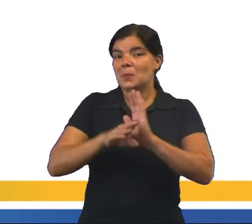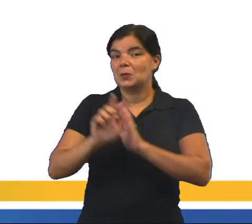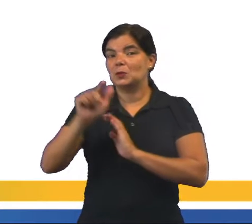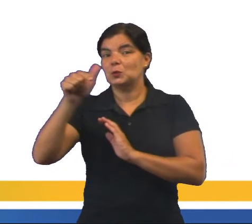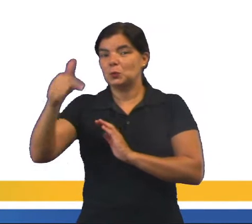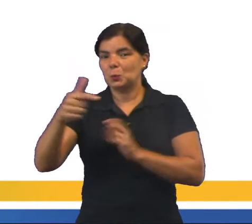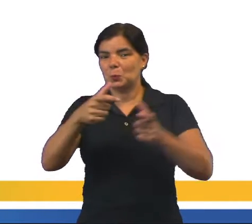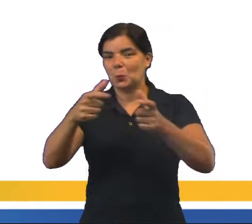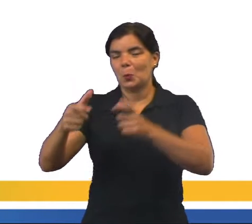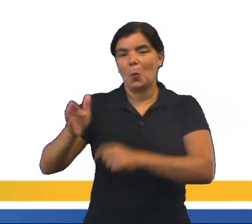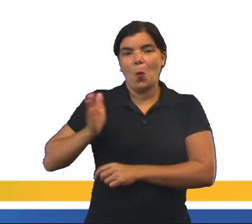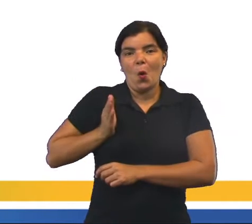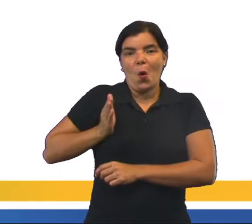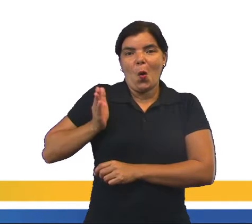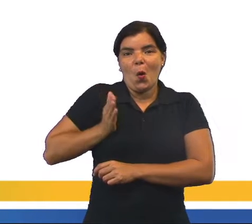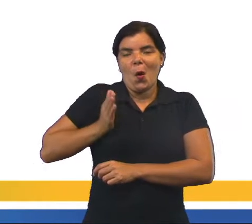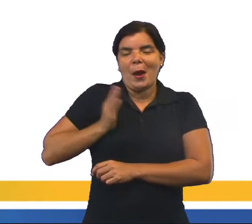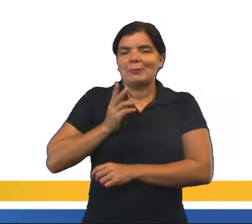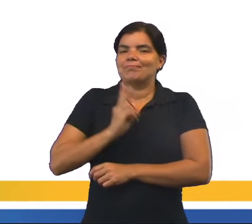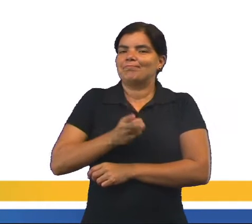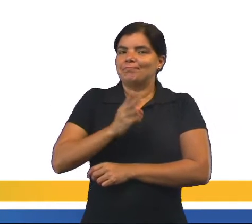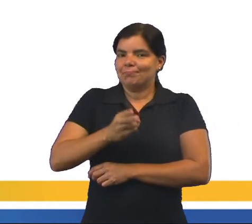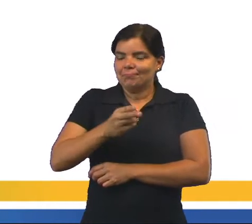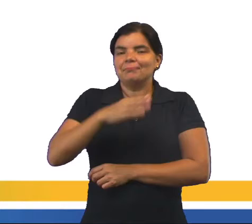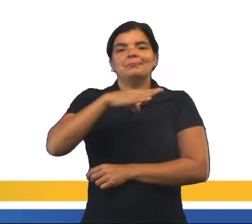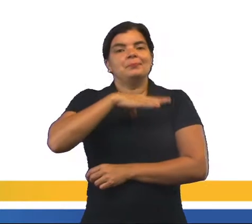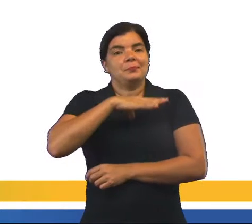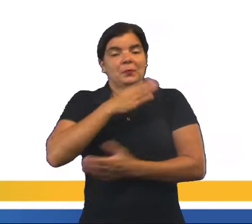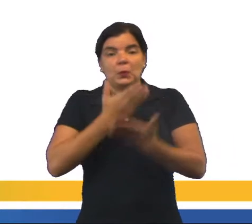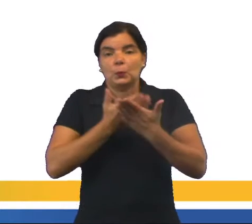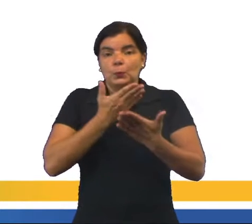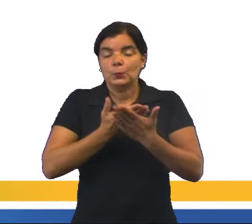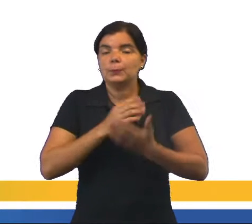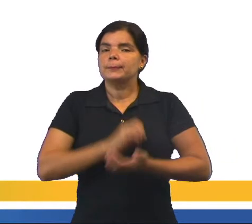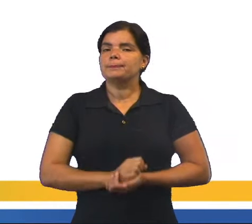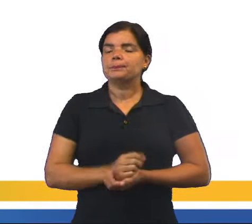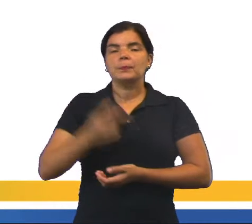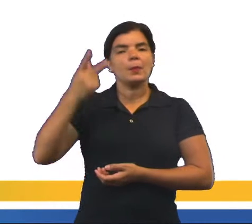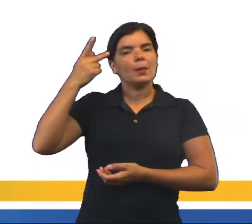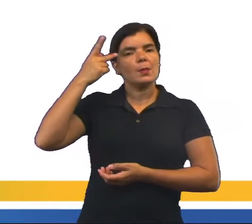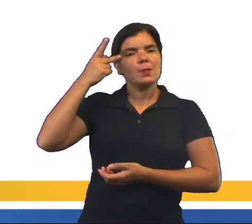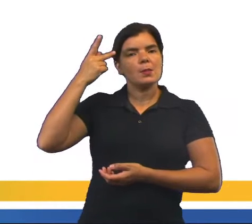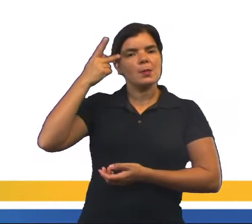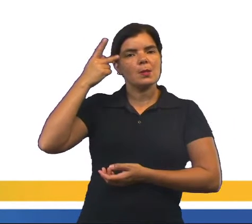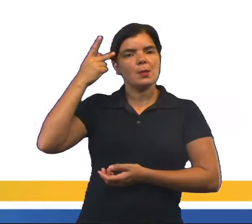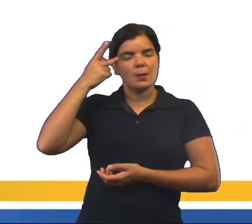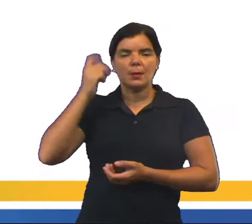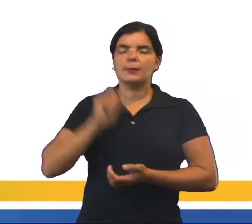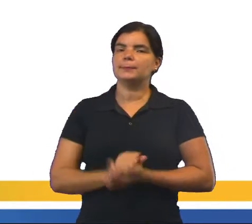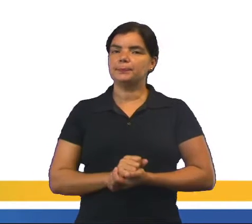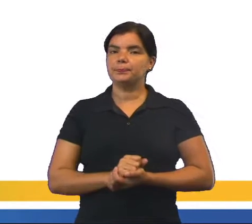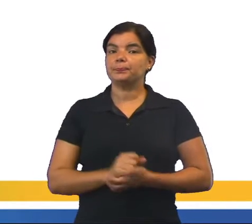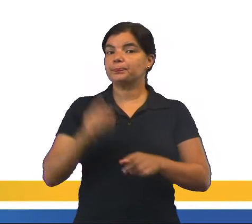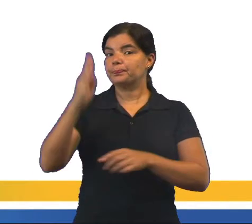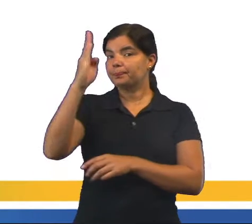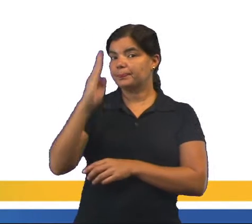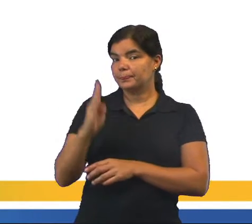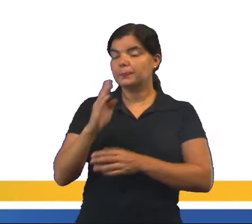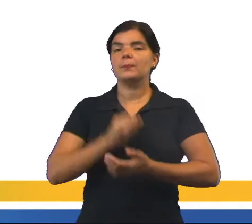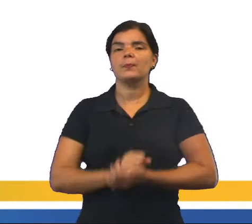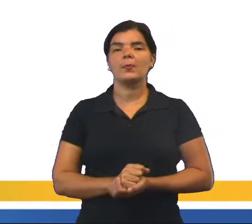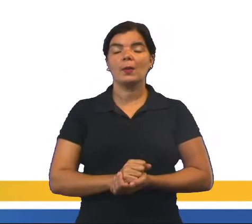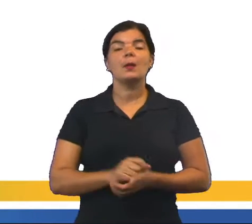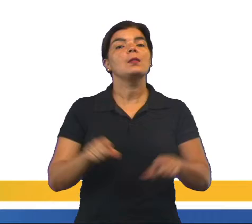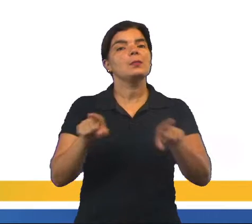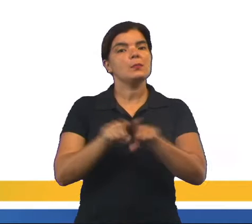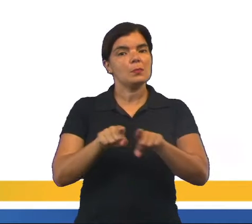de uma área rica da mesma cidade, segundo um estudo. Em São Paulo, tratando aqui da nossa questão do Brasil,